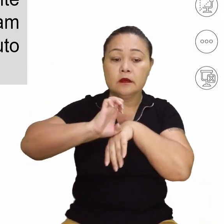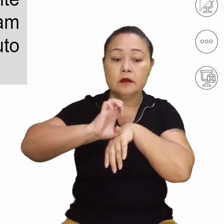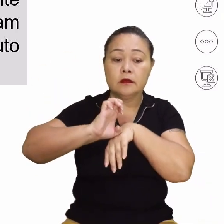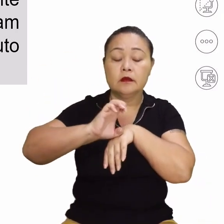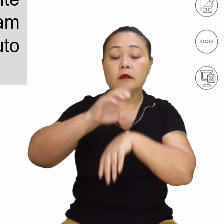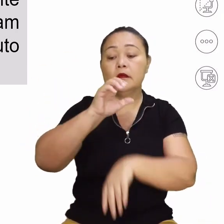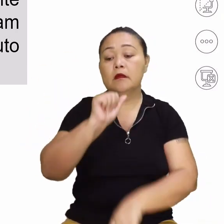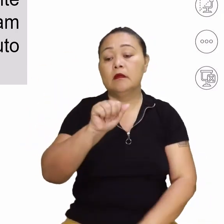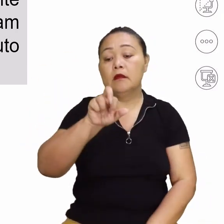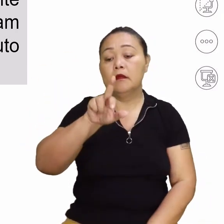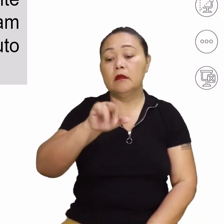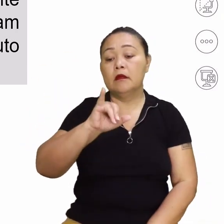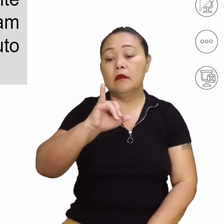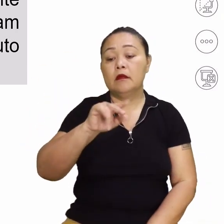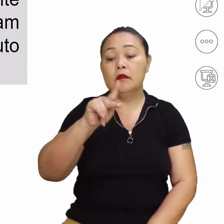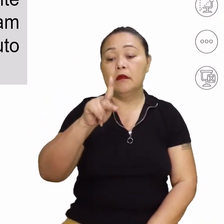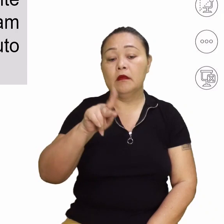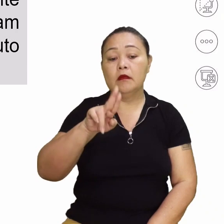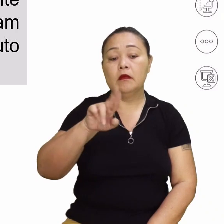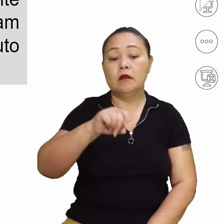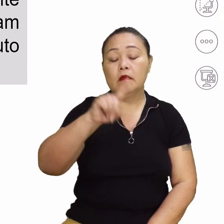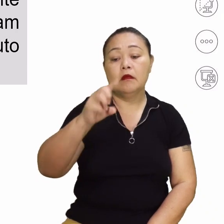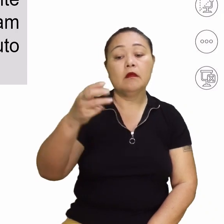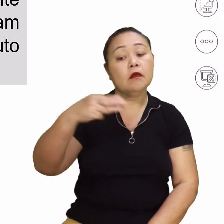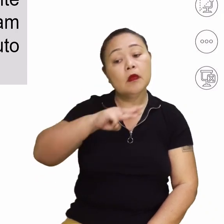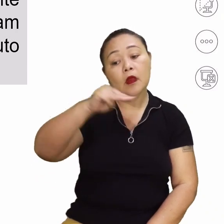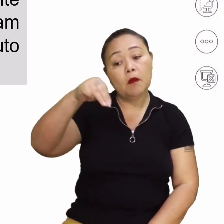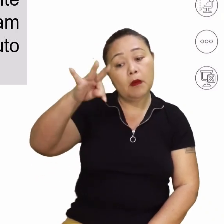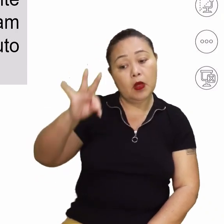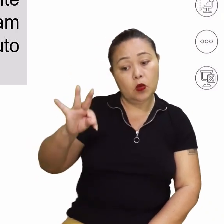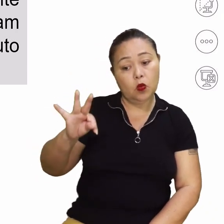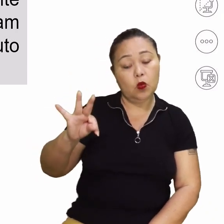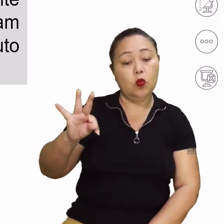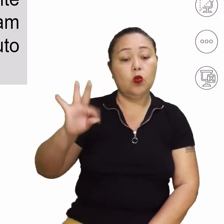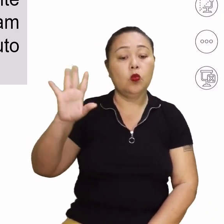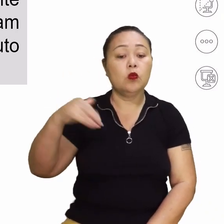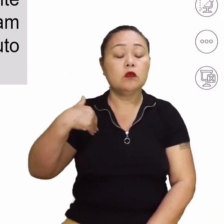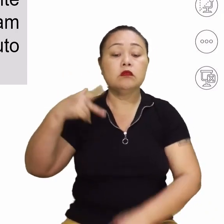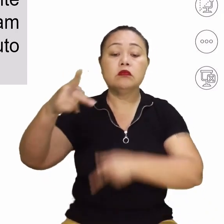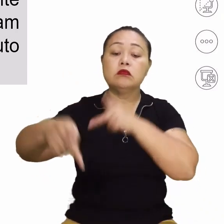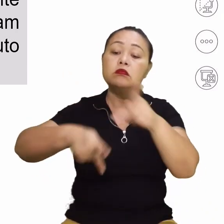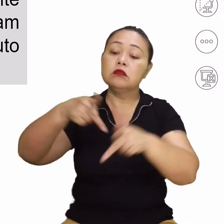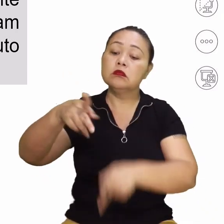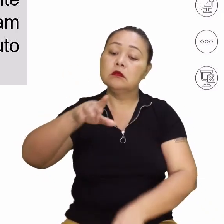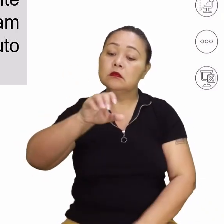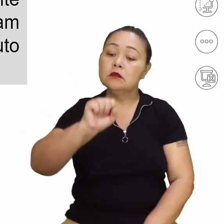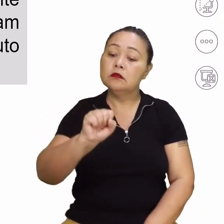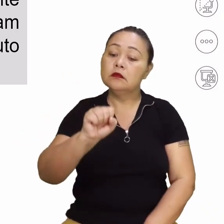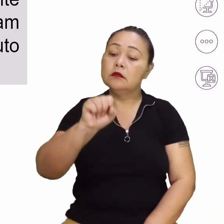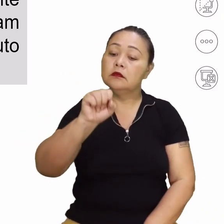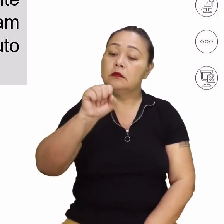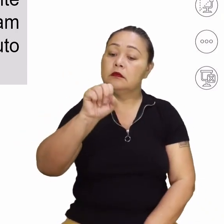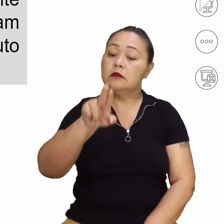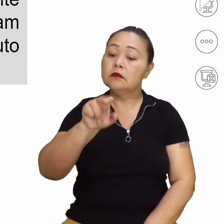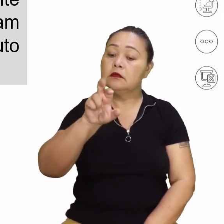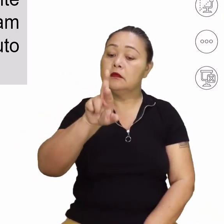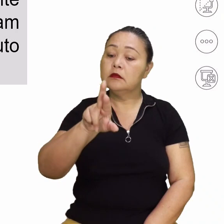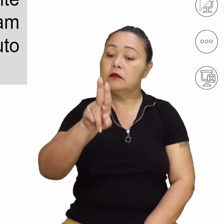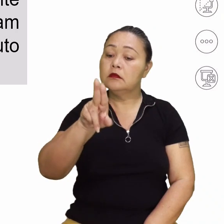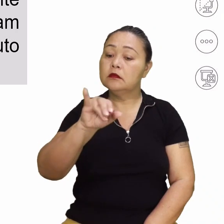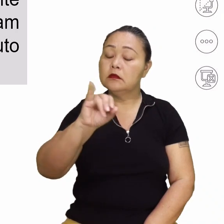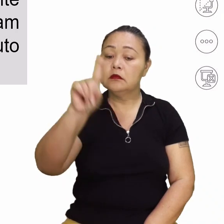do Oeste e Aripuanã Mato Grosso o povo Suruí era essencialmente